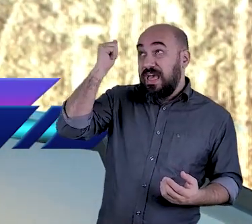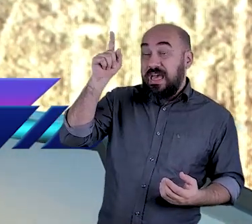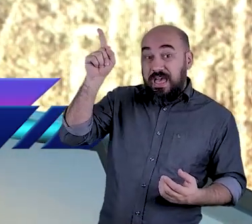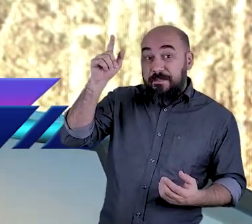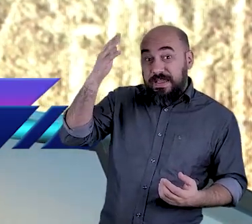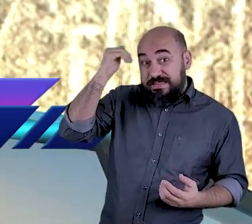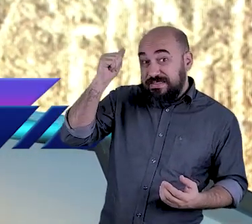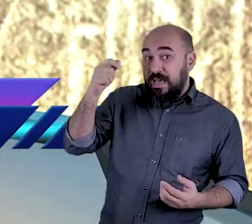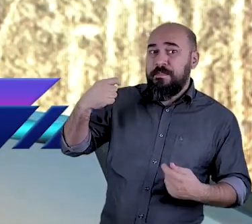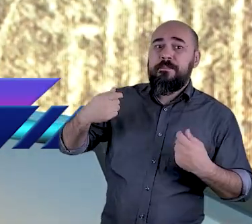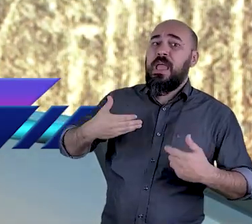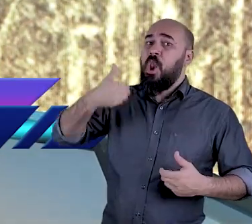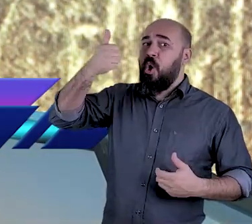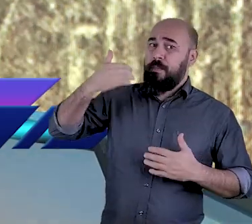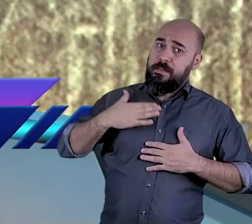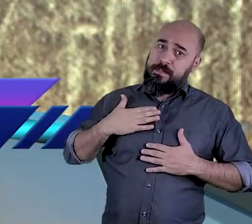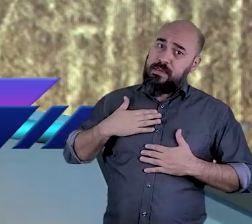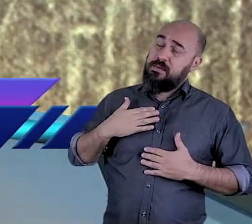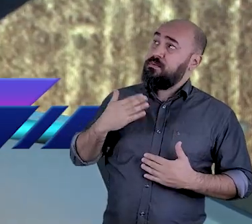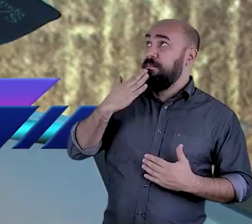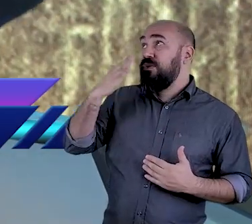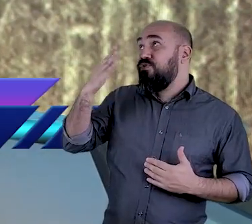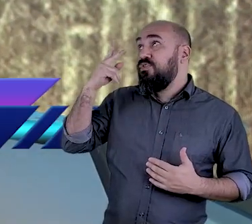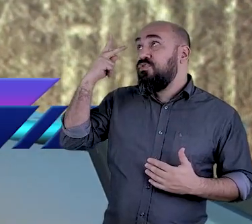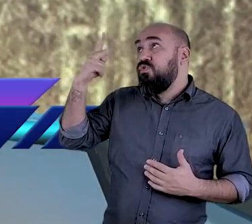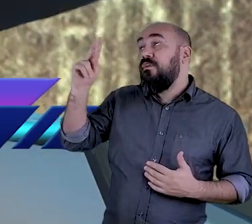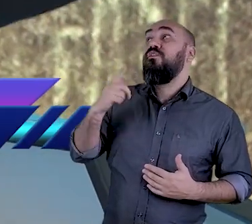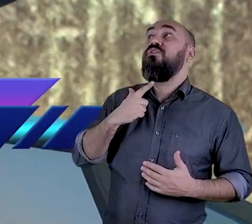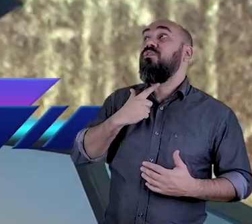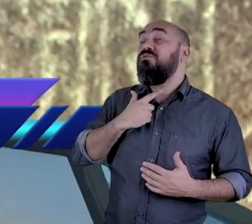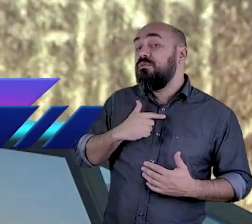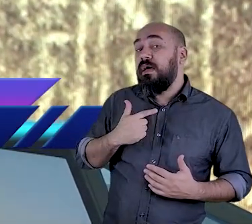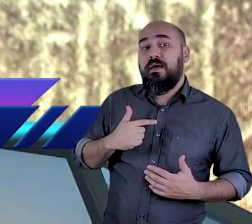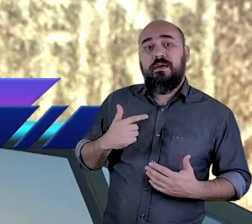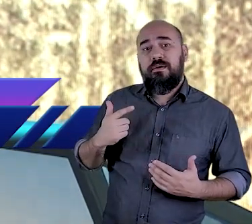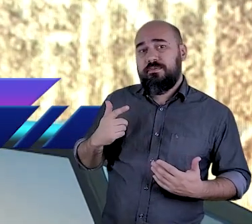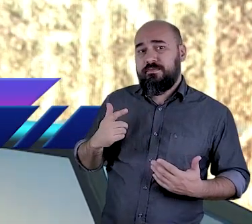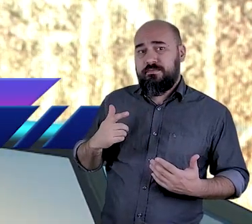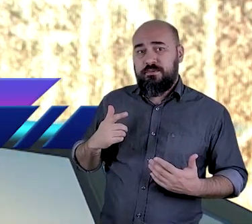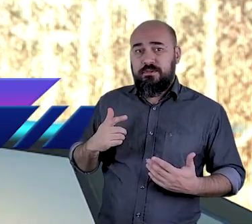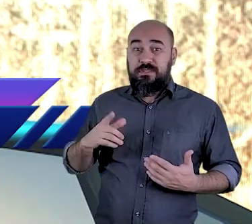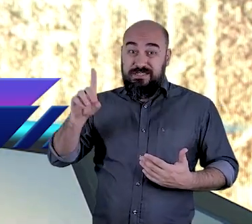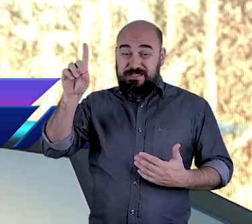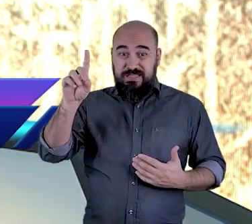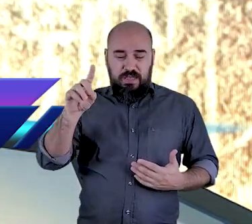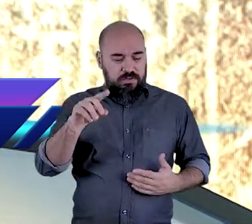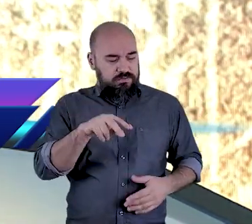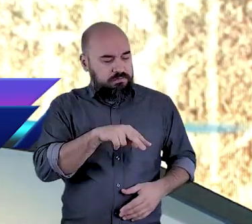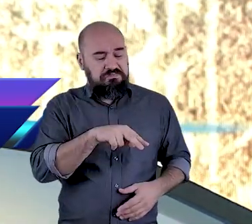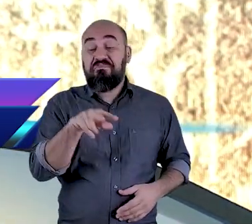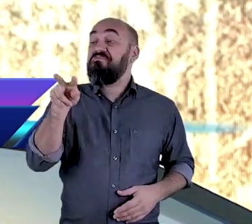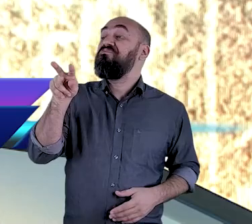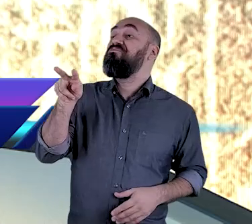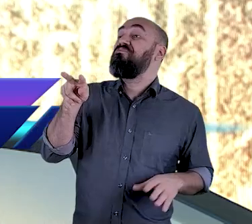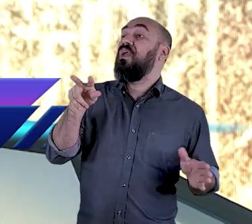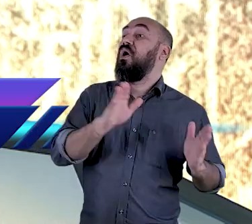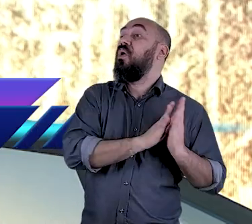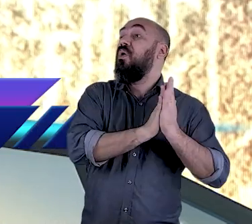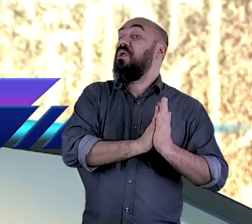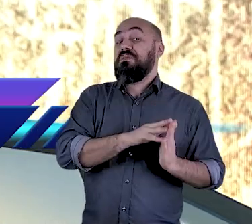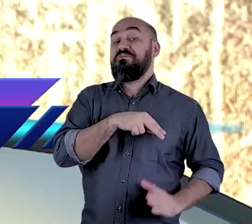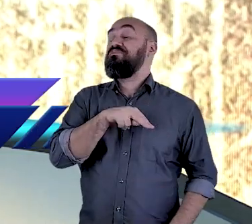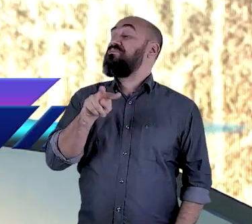Deus ele não deixa escapar nenhuma oração Você é filha